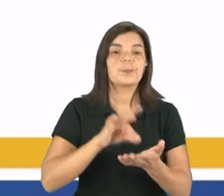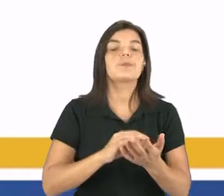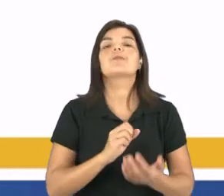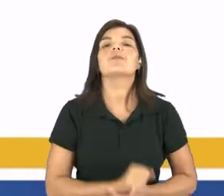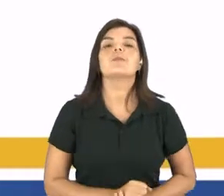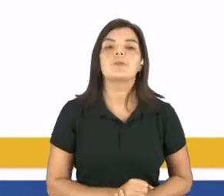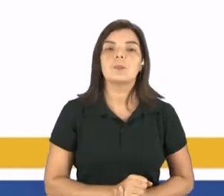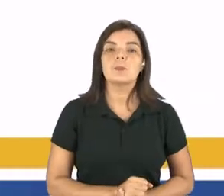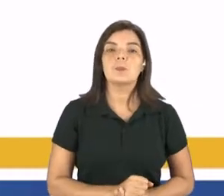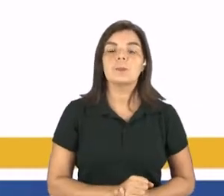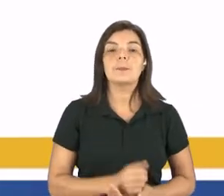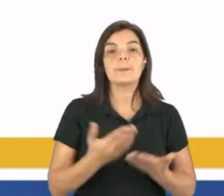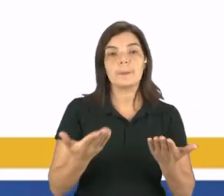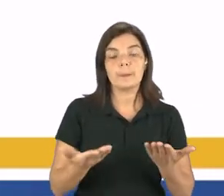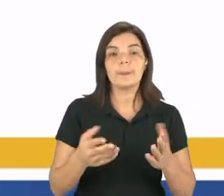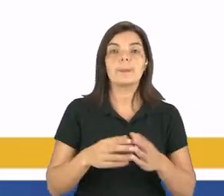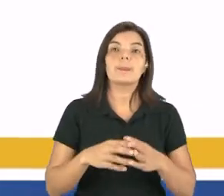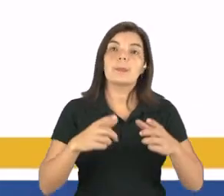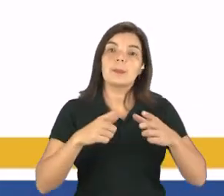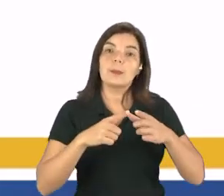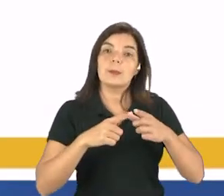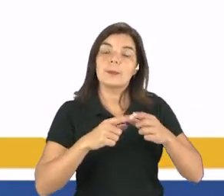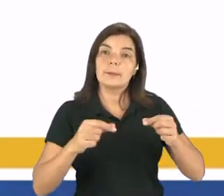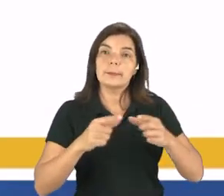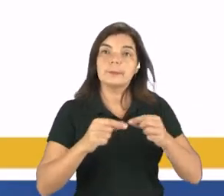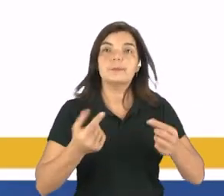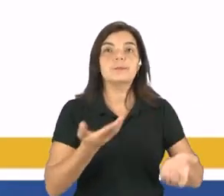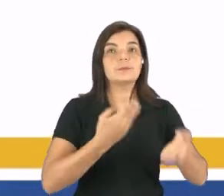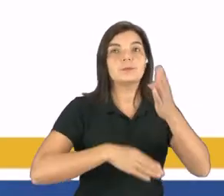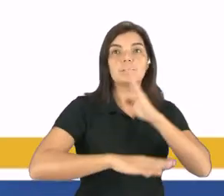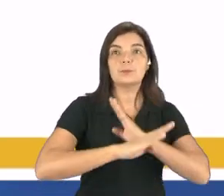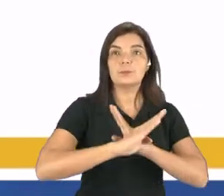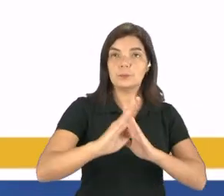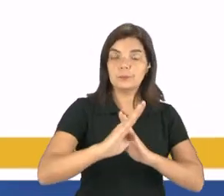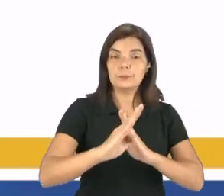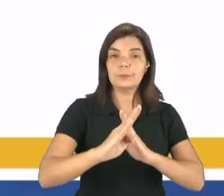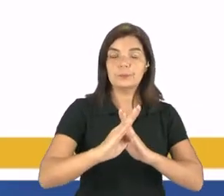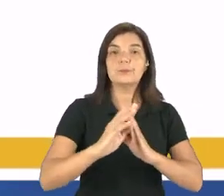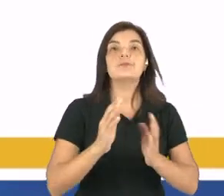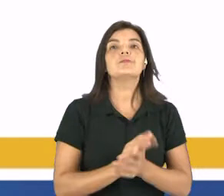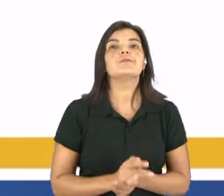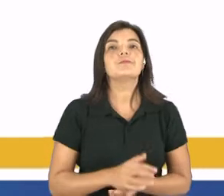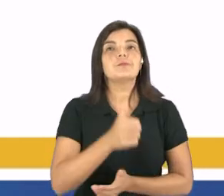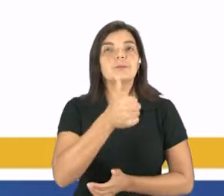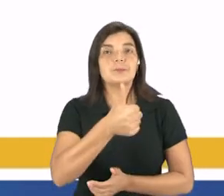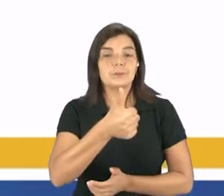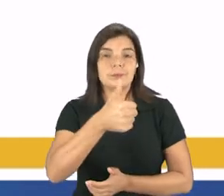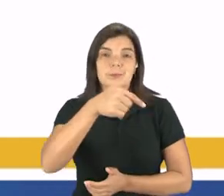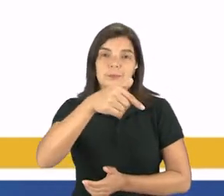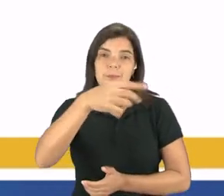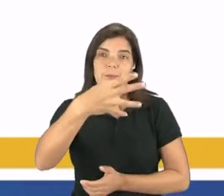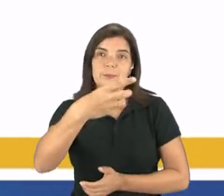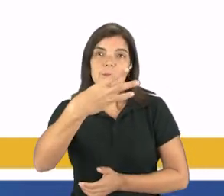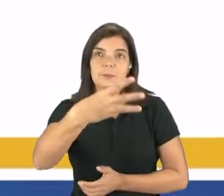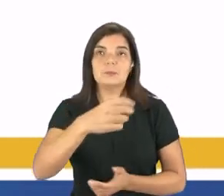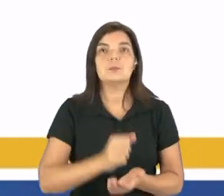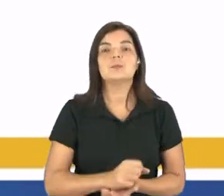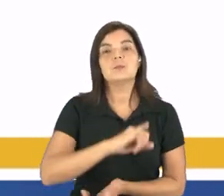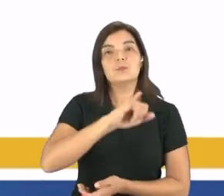lá. E aí na China surgiu o Kung Fu, e em 1743, o